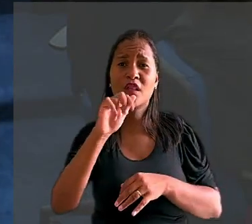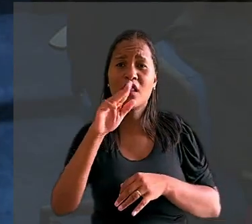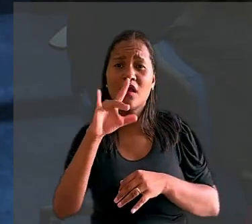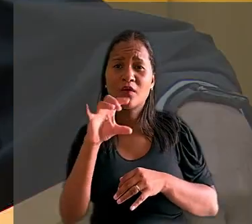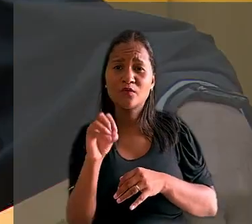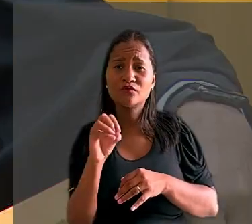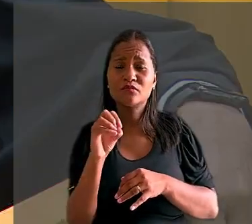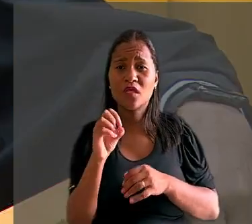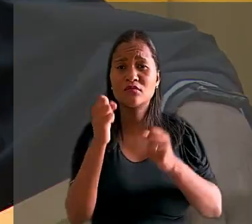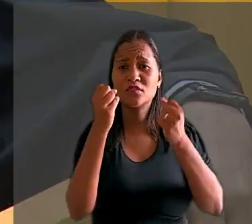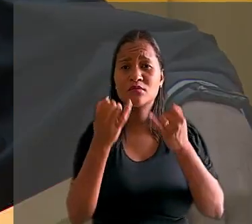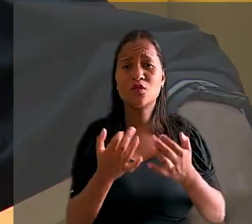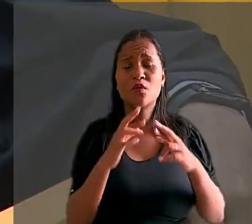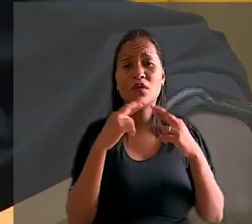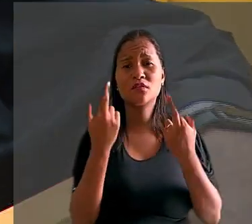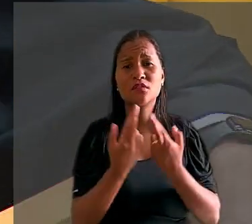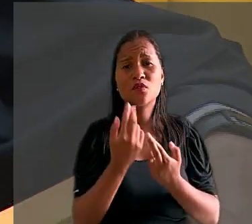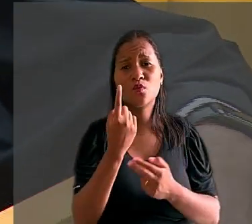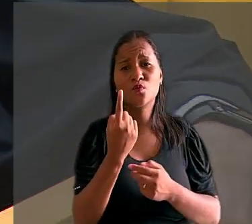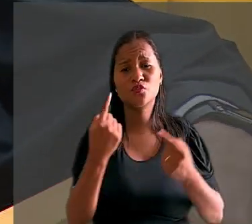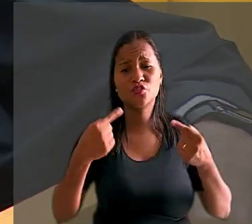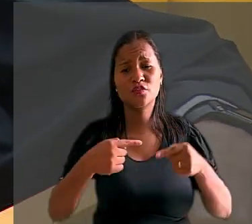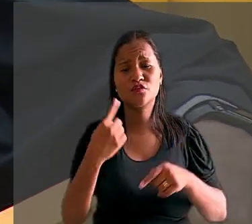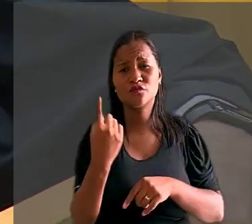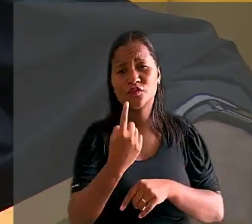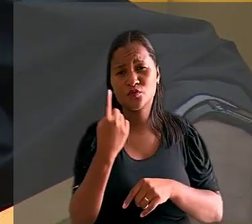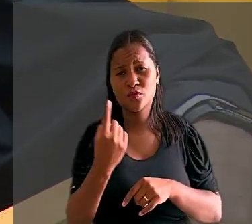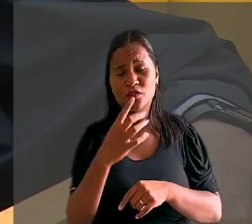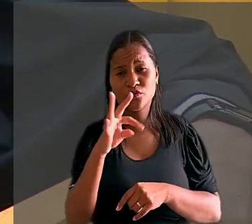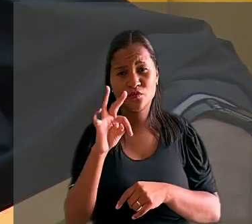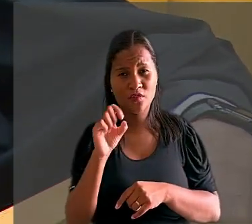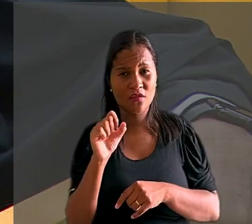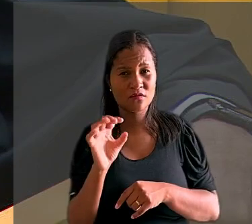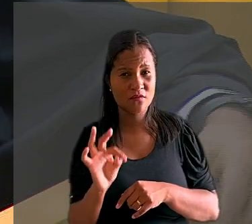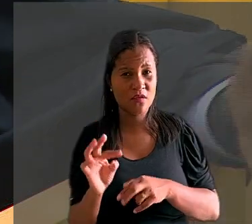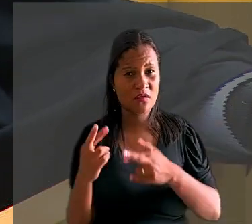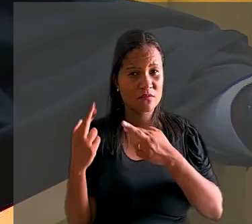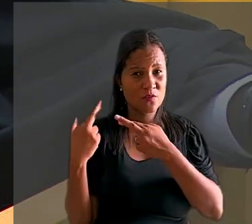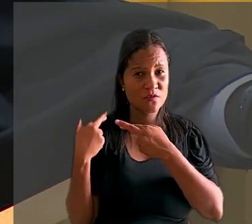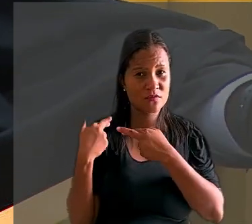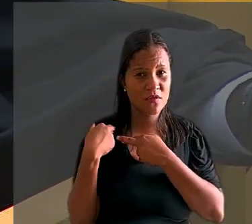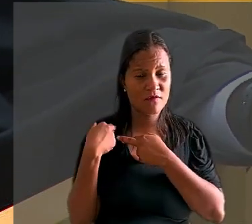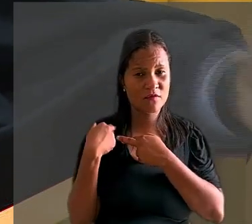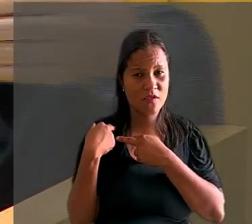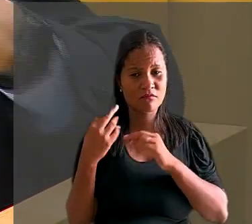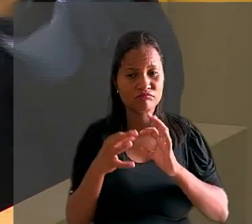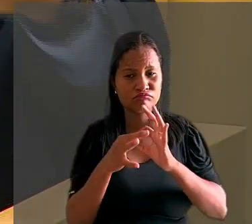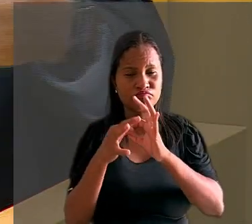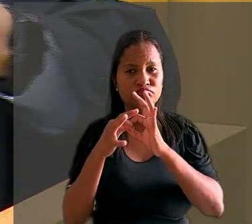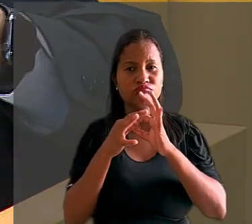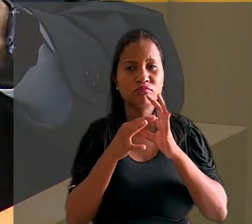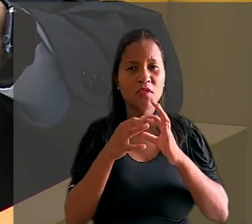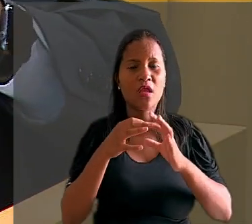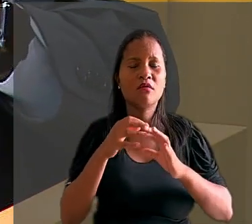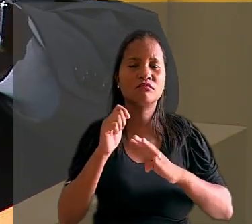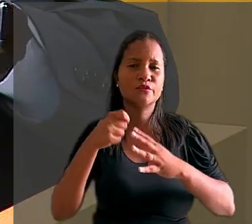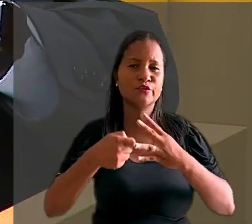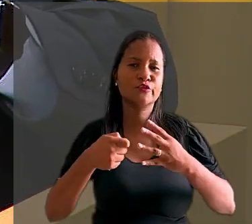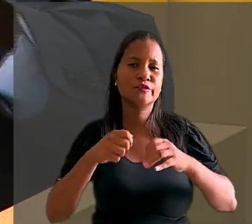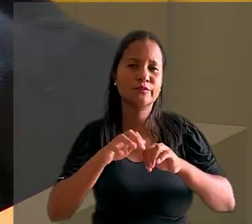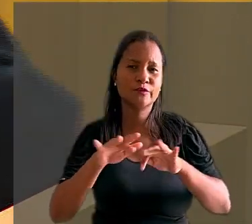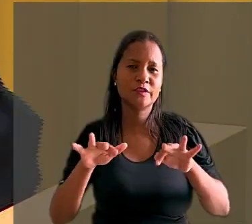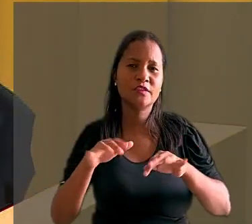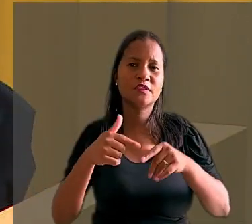sétima turma foi o ministro Cláudio Brandão. Ele explicou que a seção 1 de dissídios individuais do TST, responsável